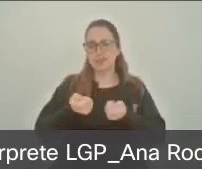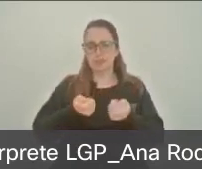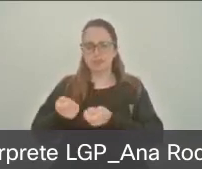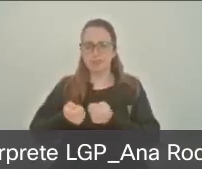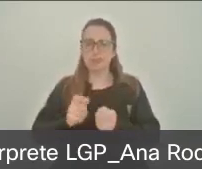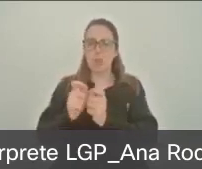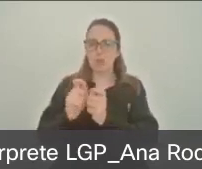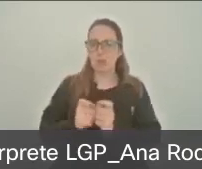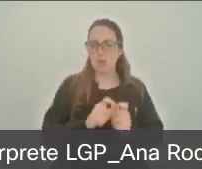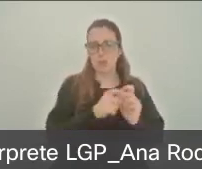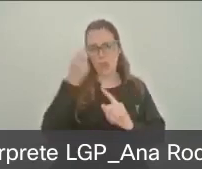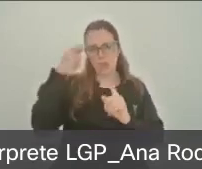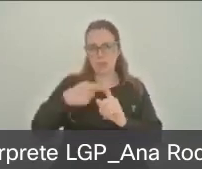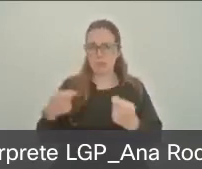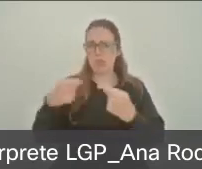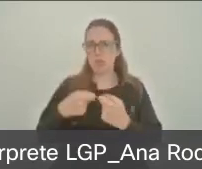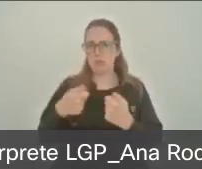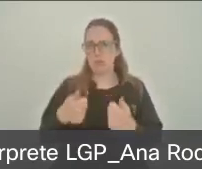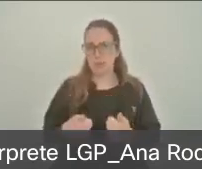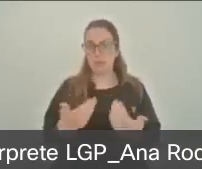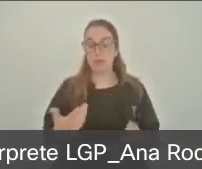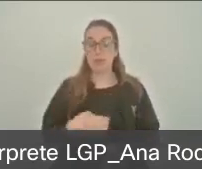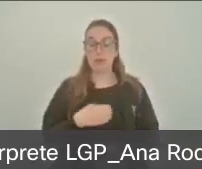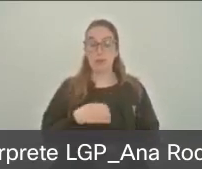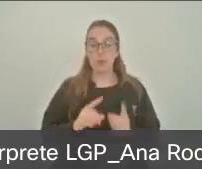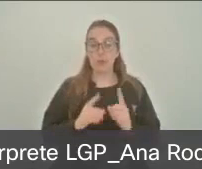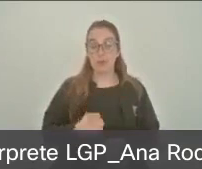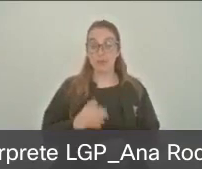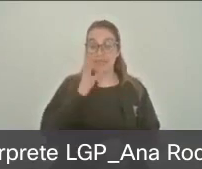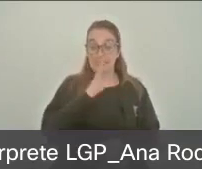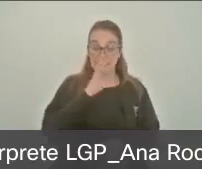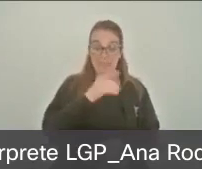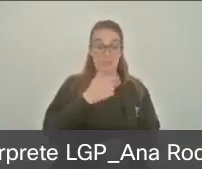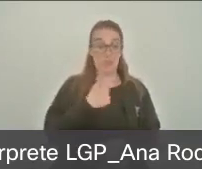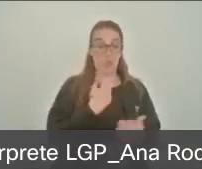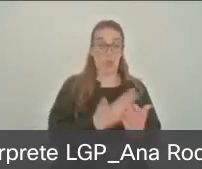necessárias à aplicação deste diploma. Ou seja, a preocupação do legislador foi não só definir